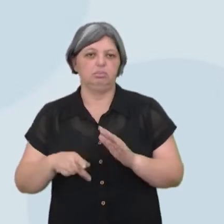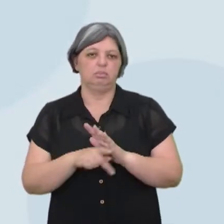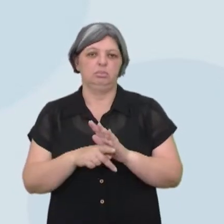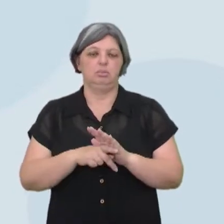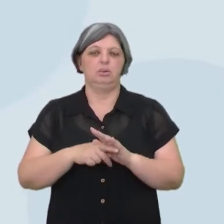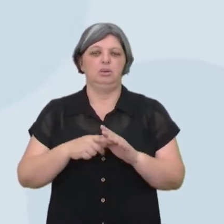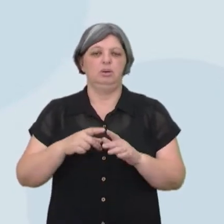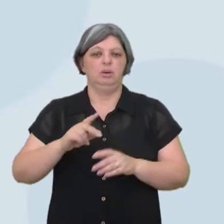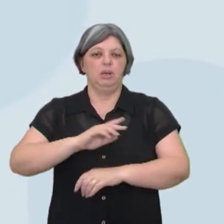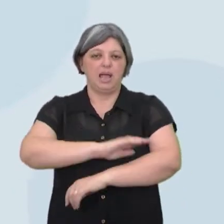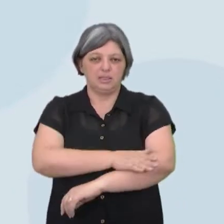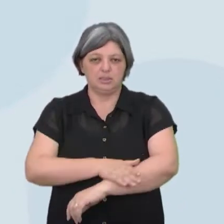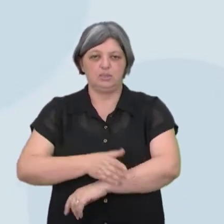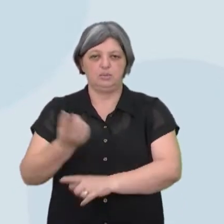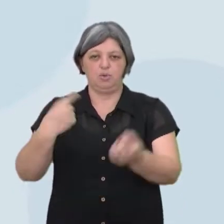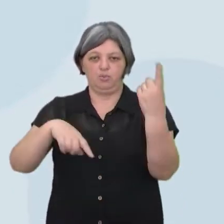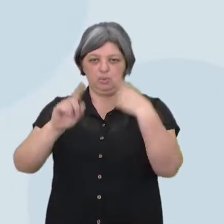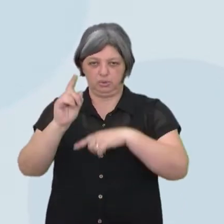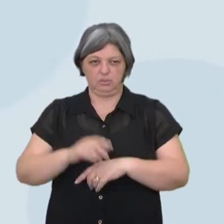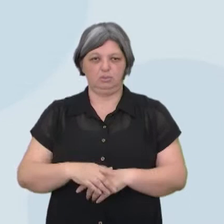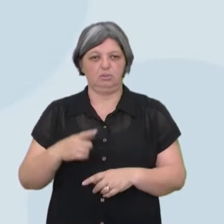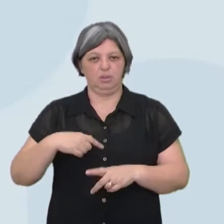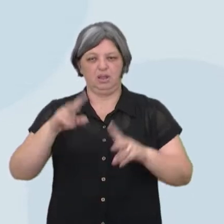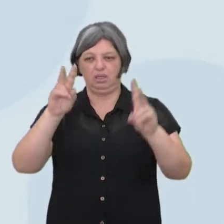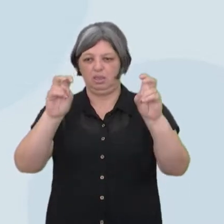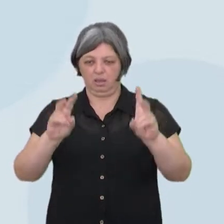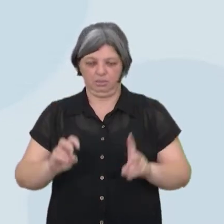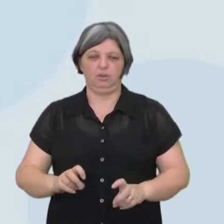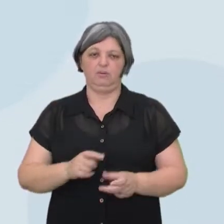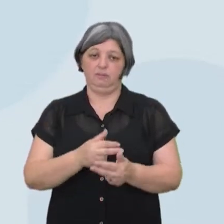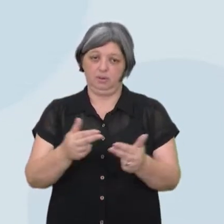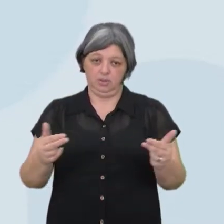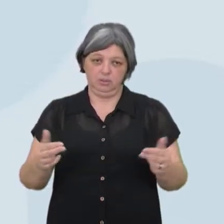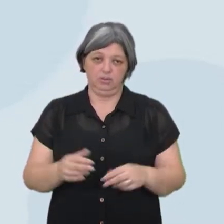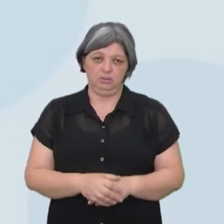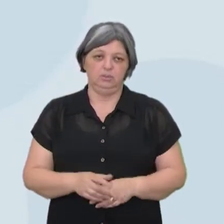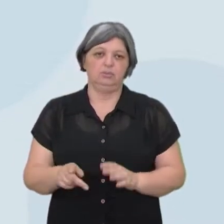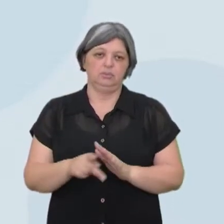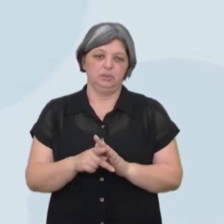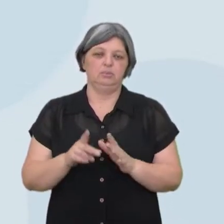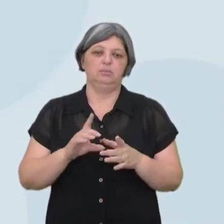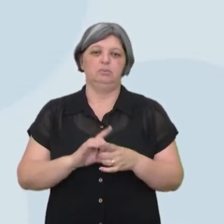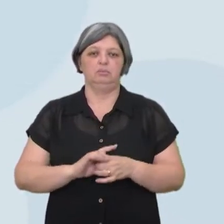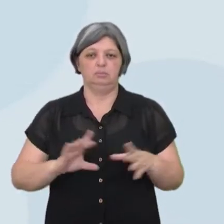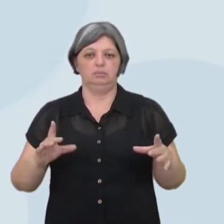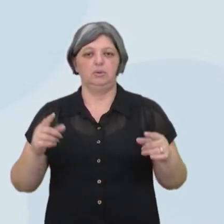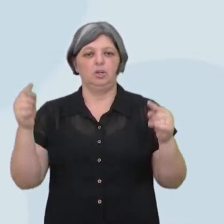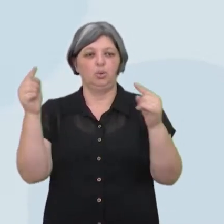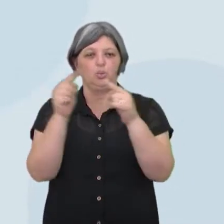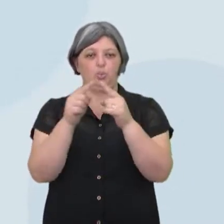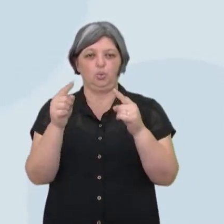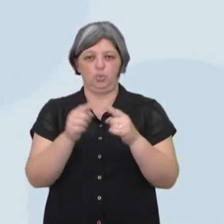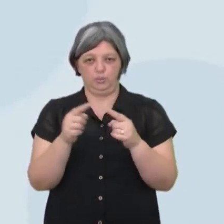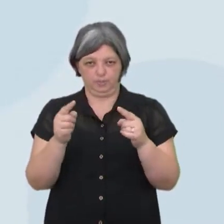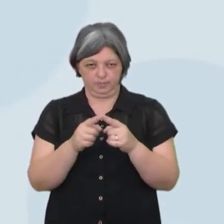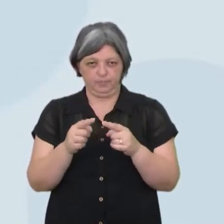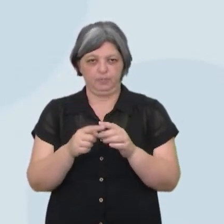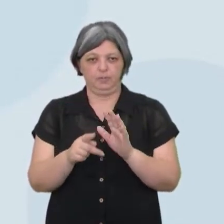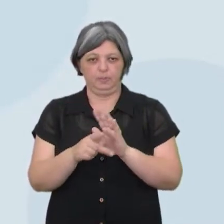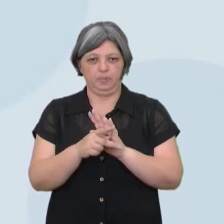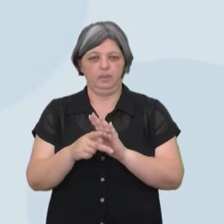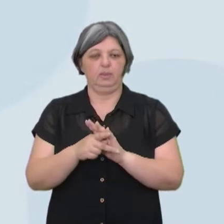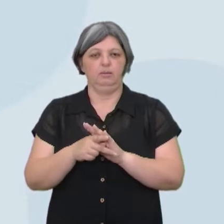evolução, dentre outros assuntos, todos devidamente e deliberadamente ligados às questões de